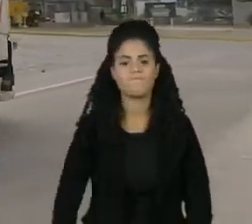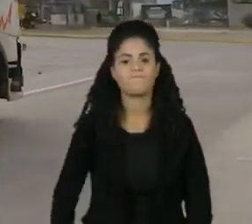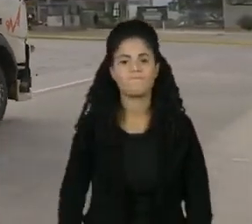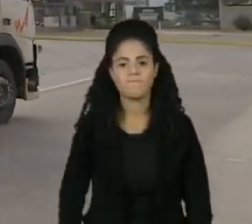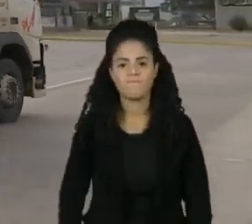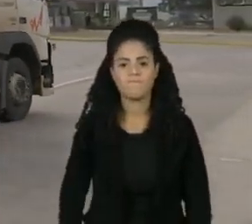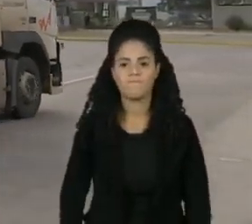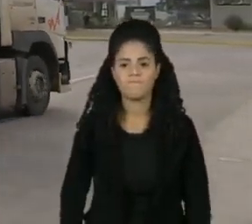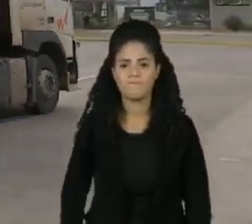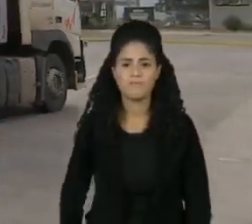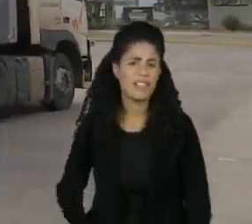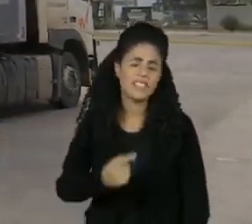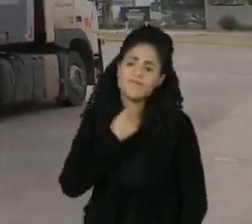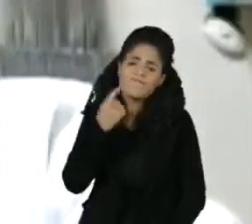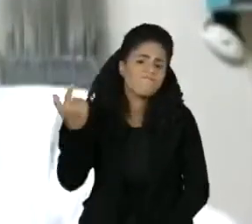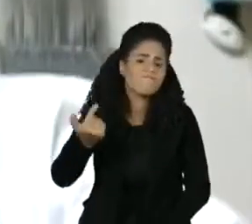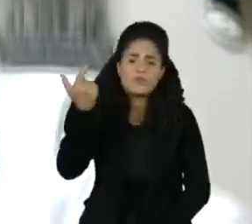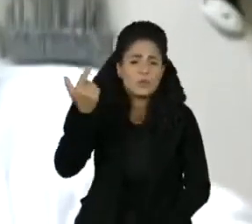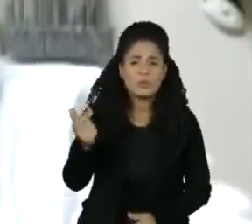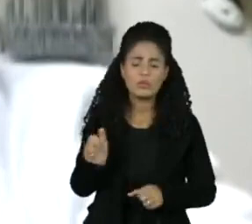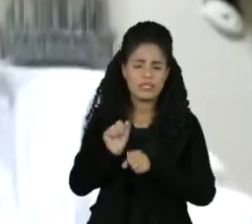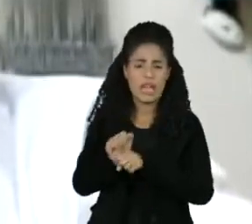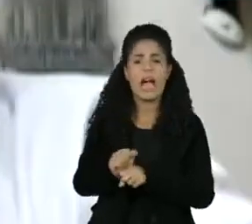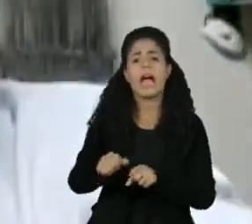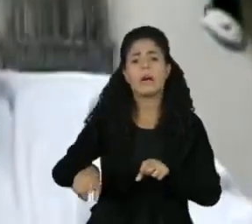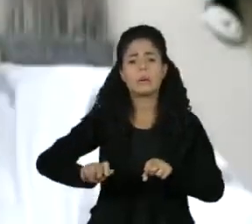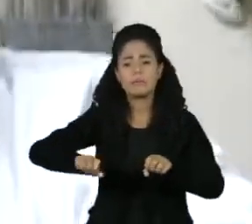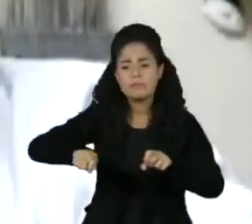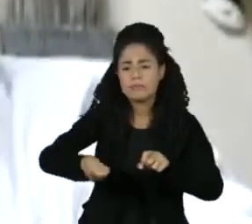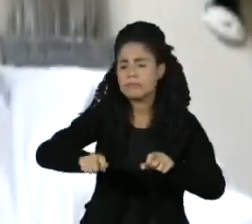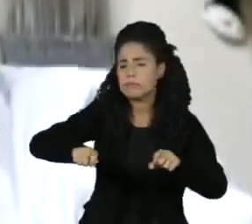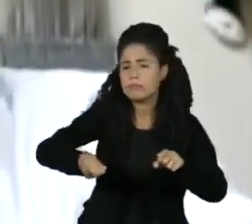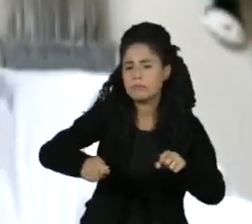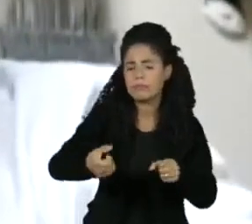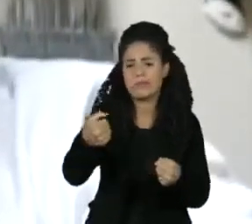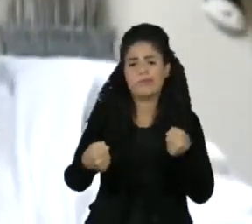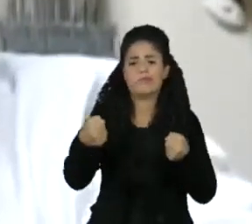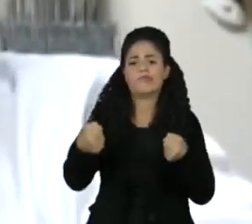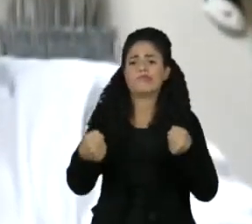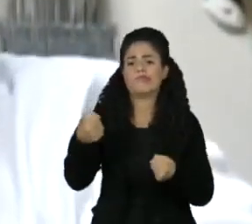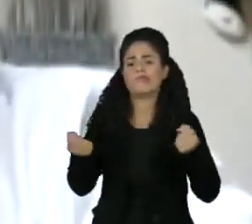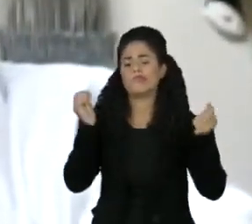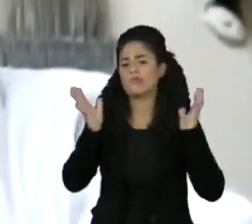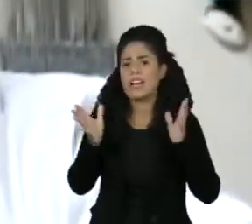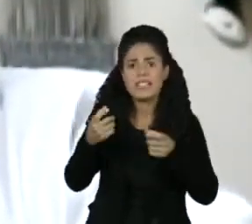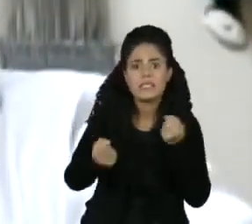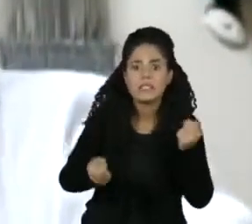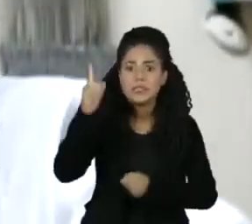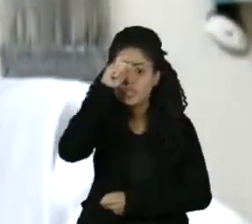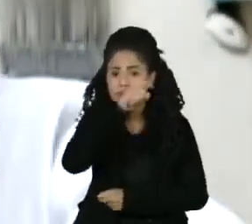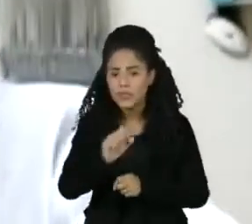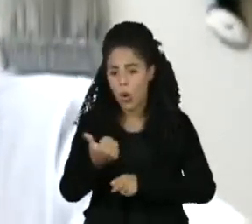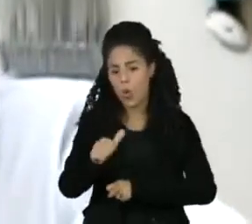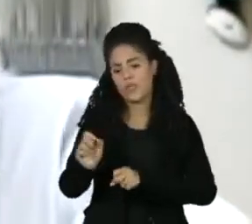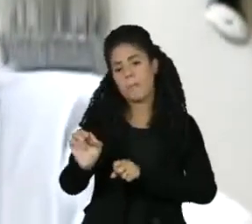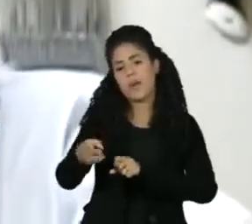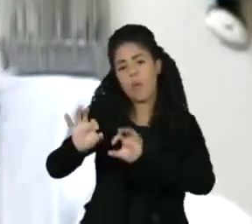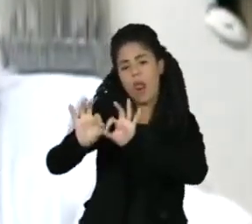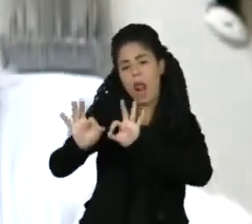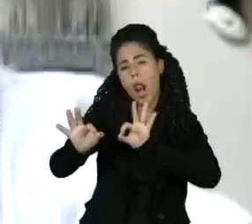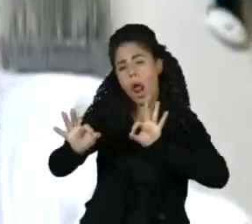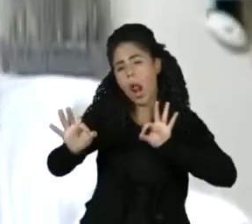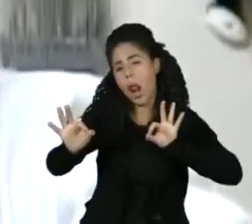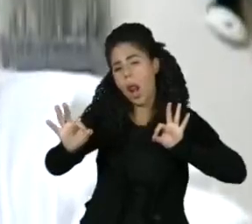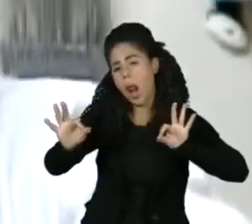está impossível até dar partida no caminhão. Um caminhoneiro que tenha uma carreta que ele rode 15 mil quilômetros por mês, ele